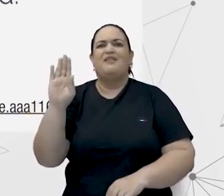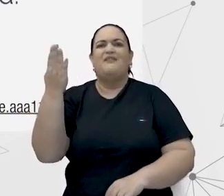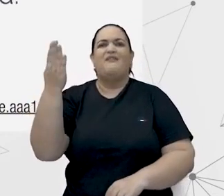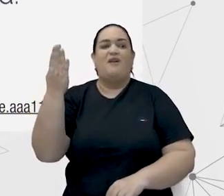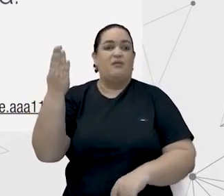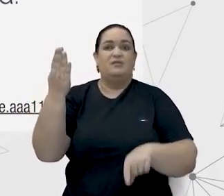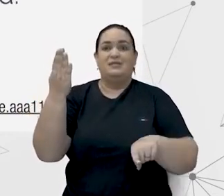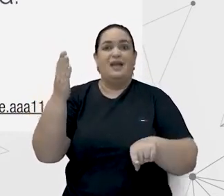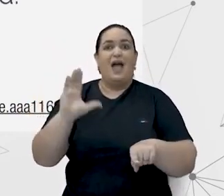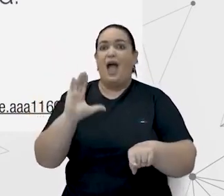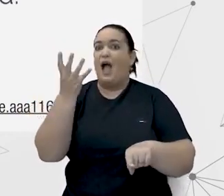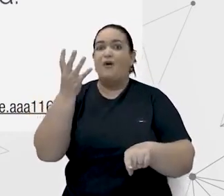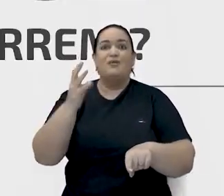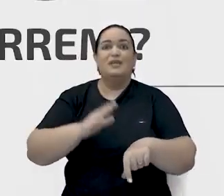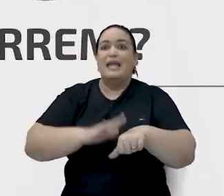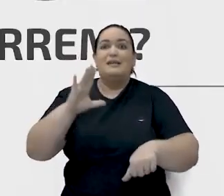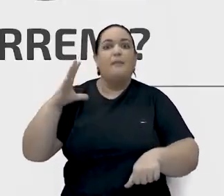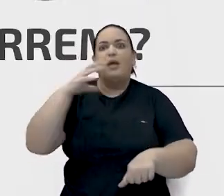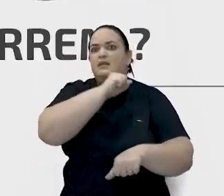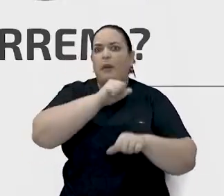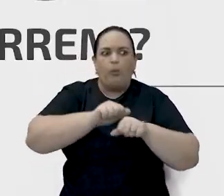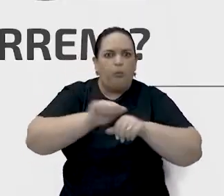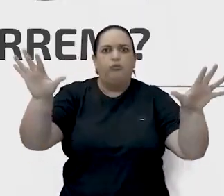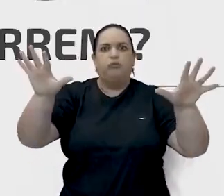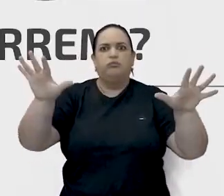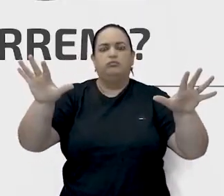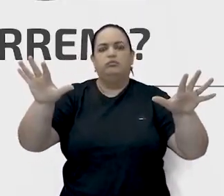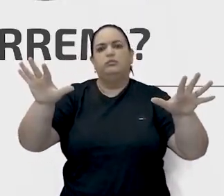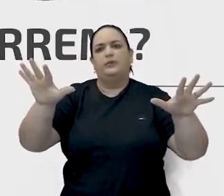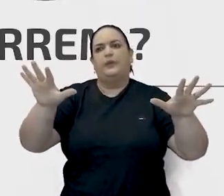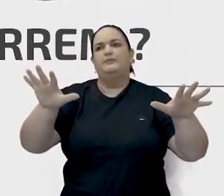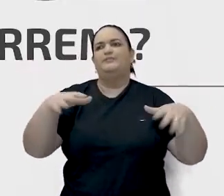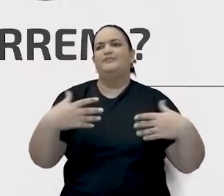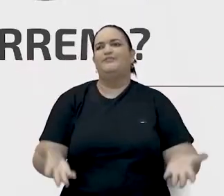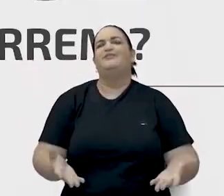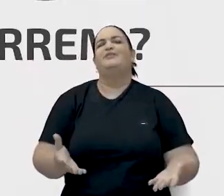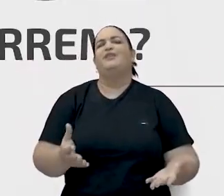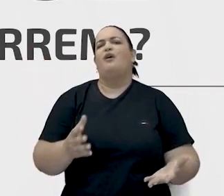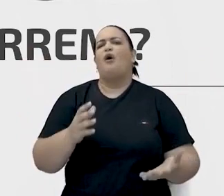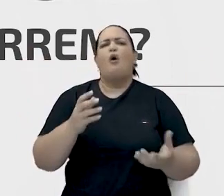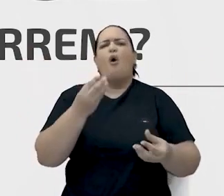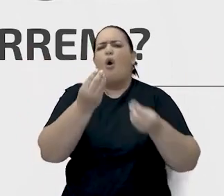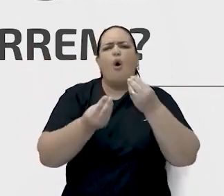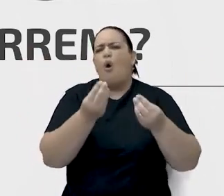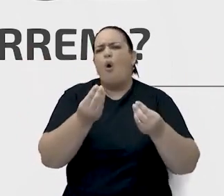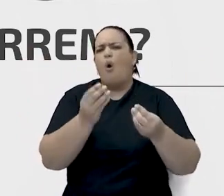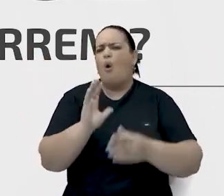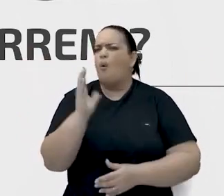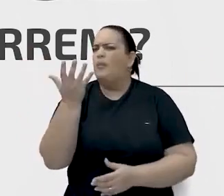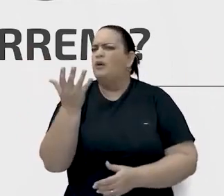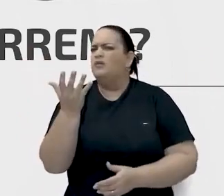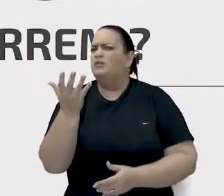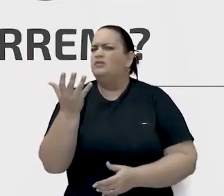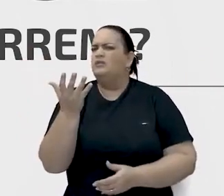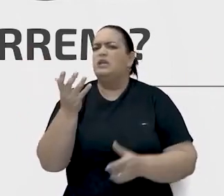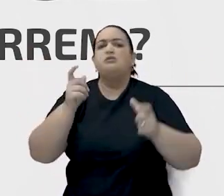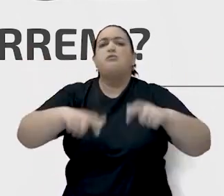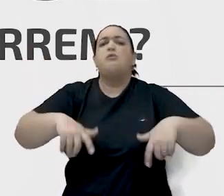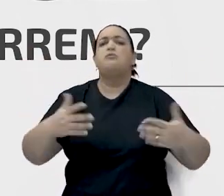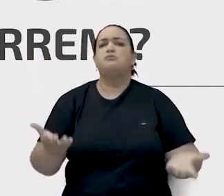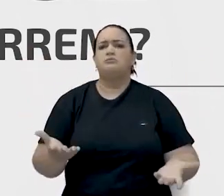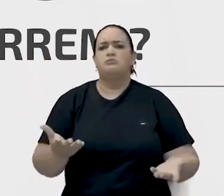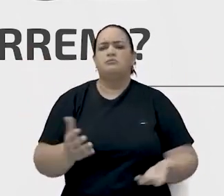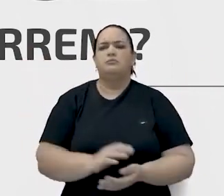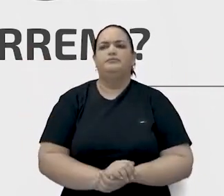dissipa mais rápido do que as verdadeiras. E aí, onde ocorre todas essas informações? O